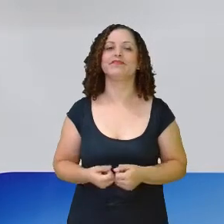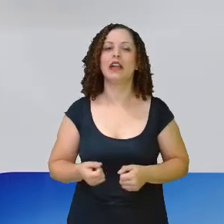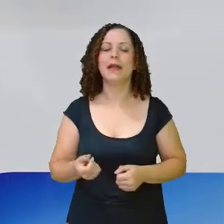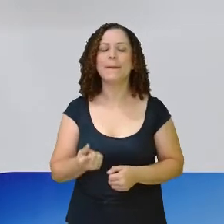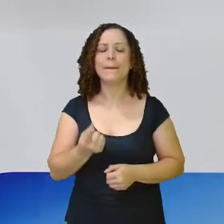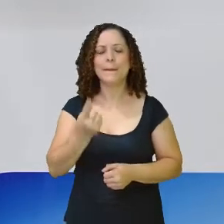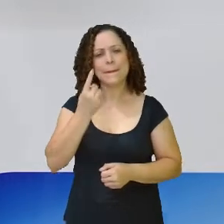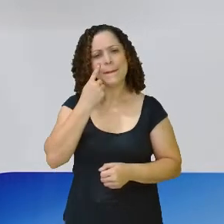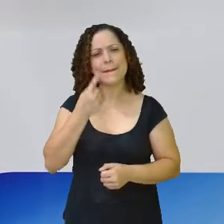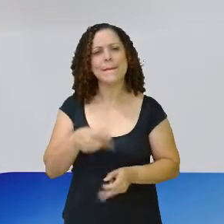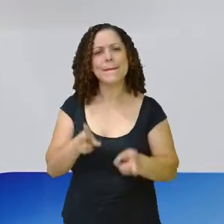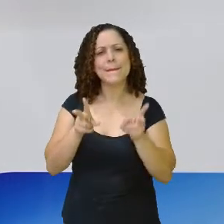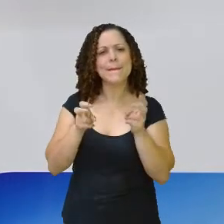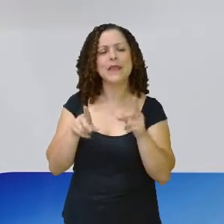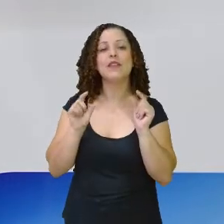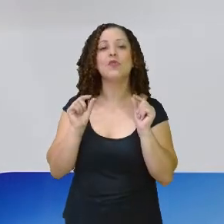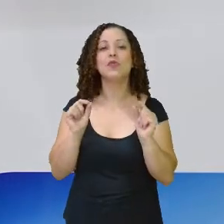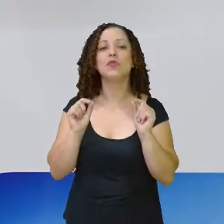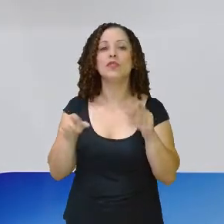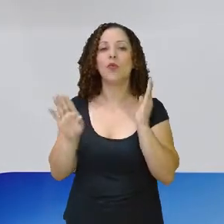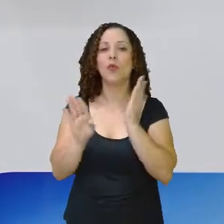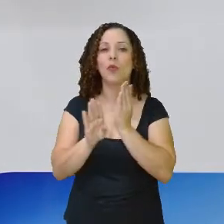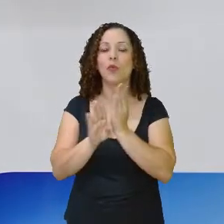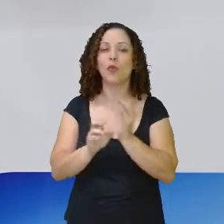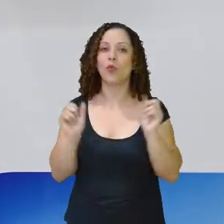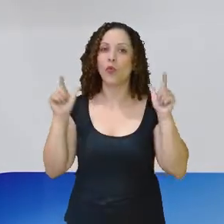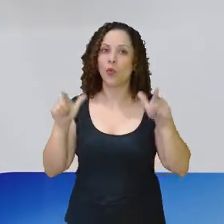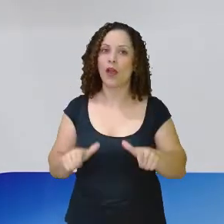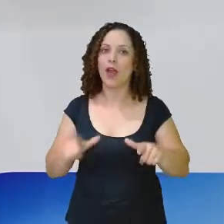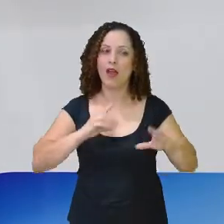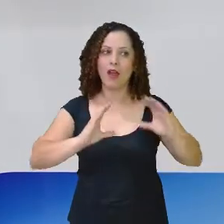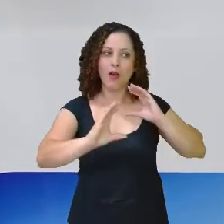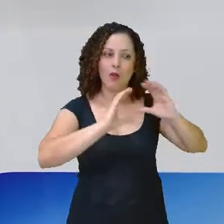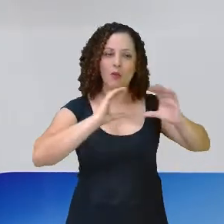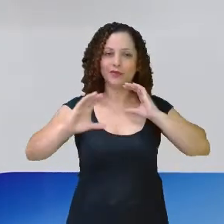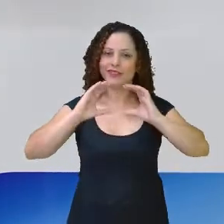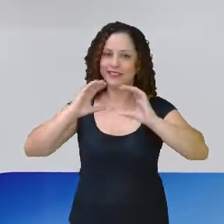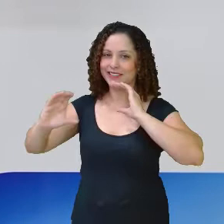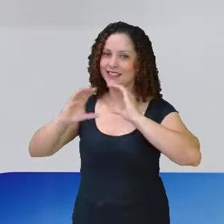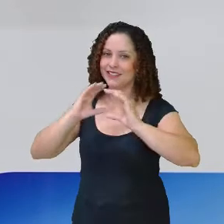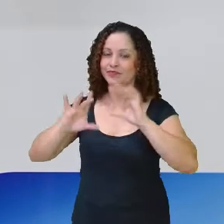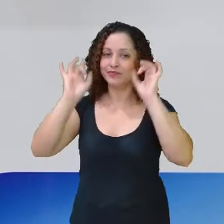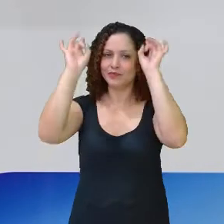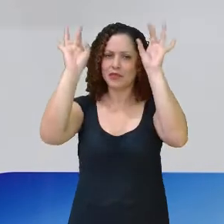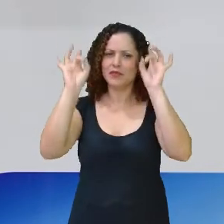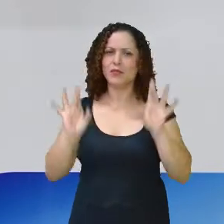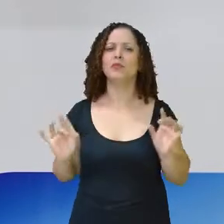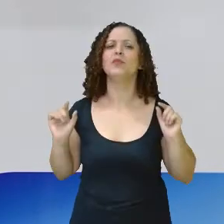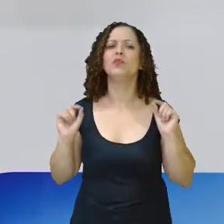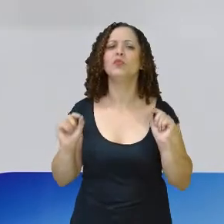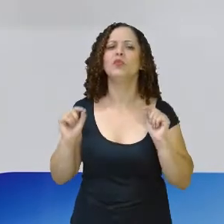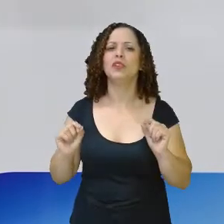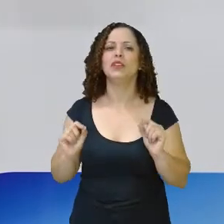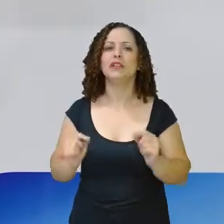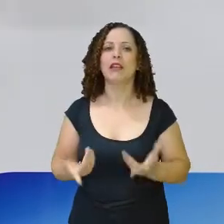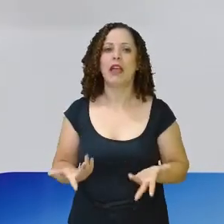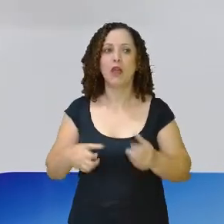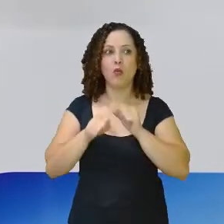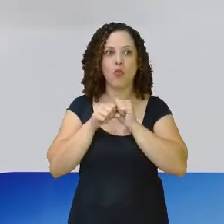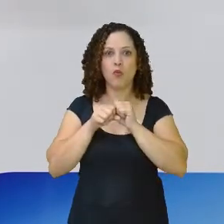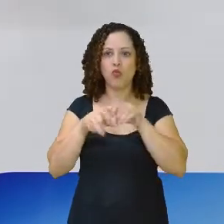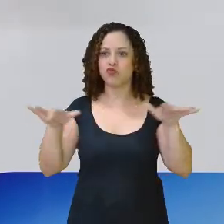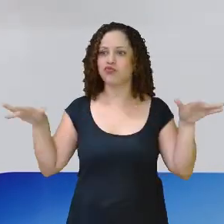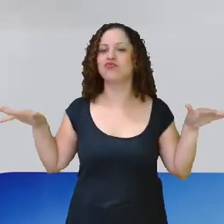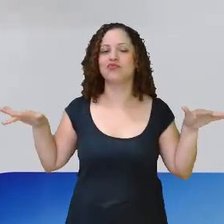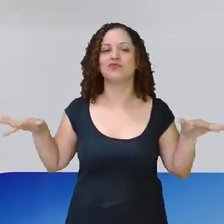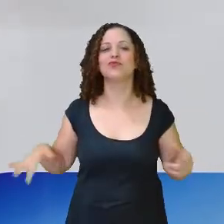aí que a gente está encontrando aonde? Em locais que são meios de comunicação. Principalmente meios de comunicação de grande massa é que a